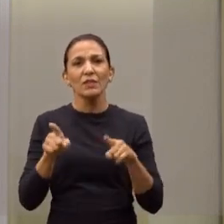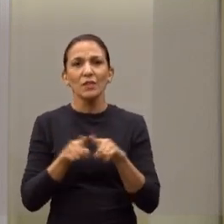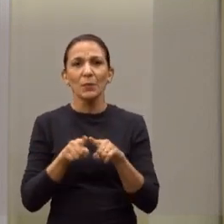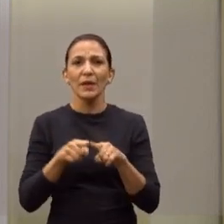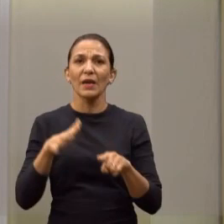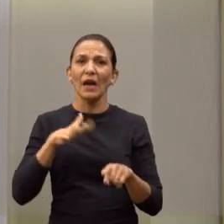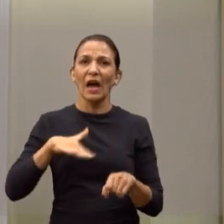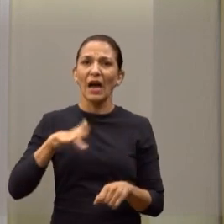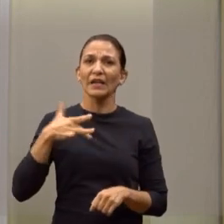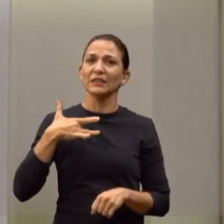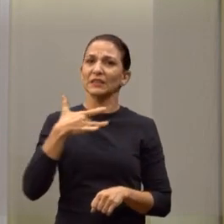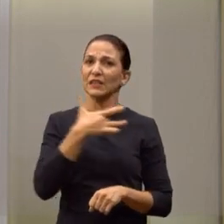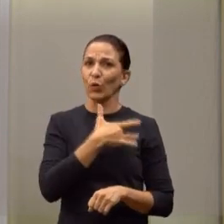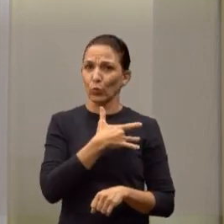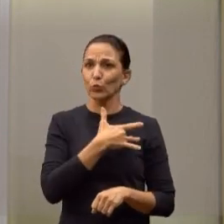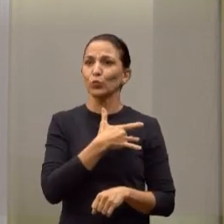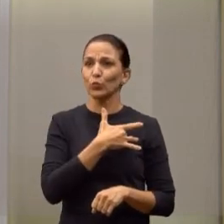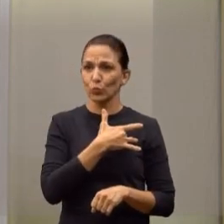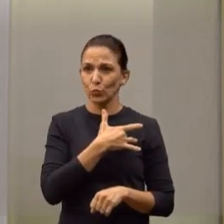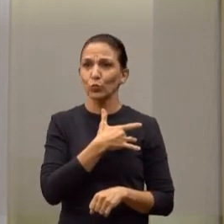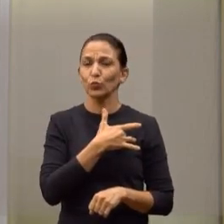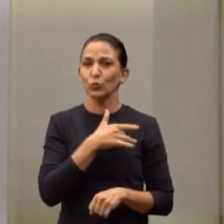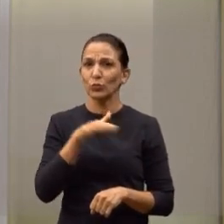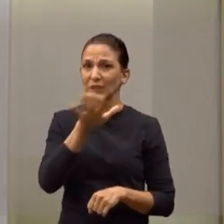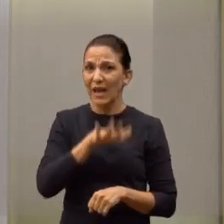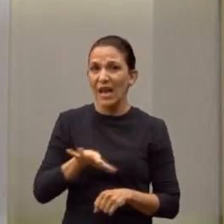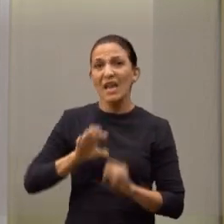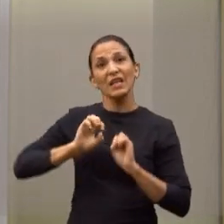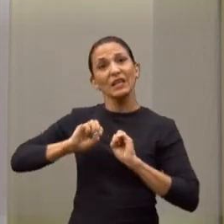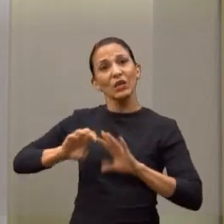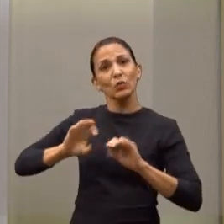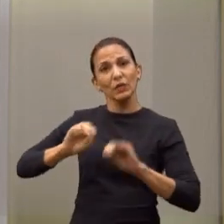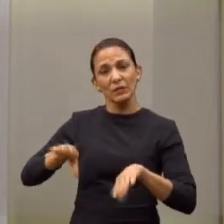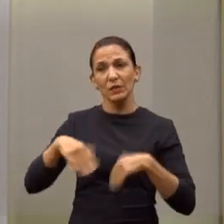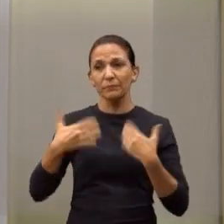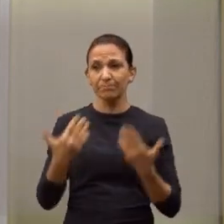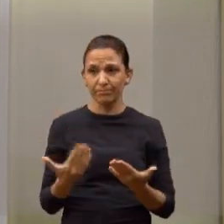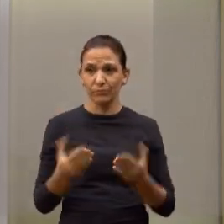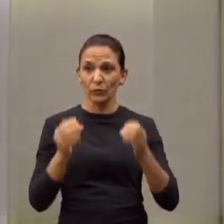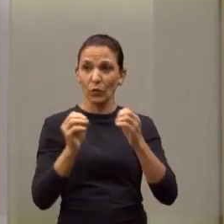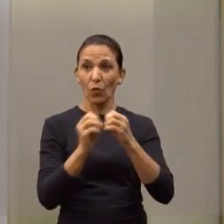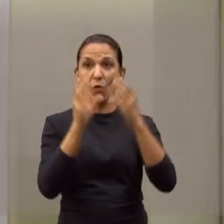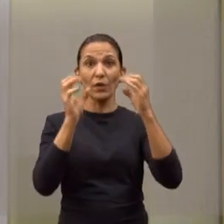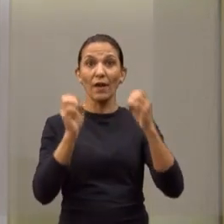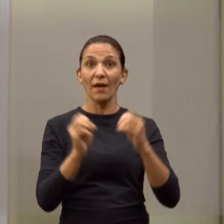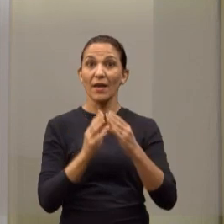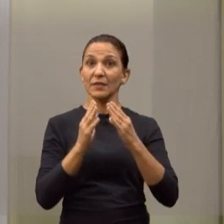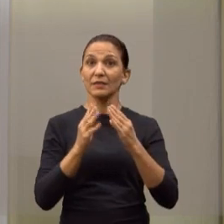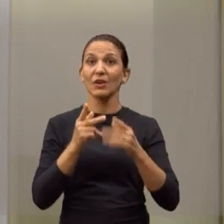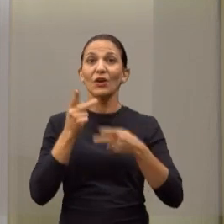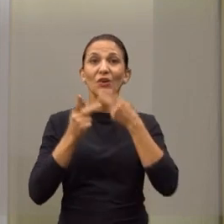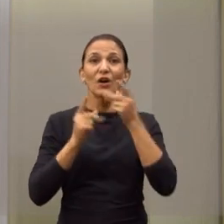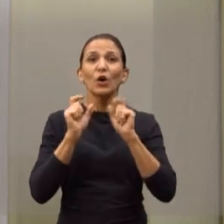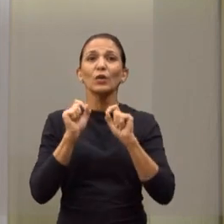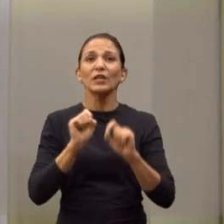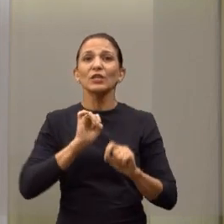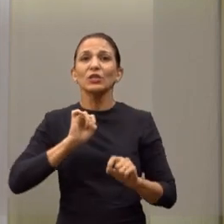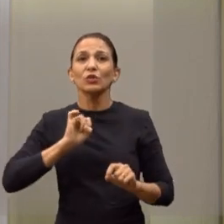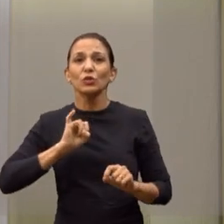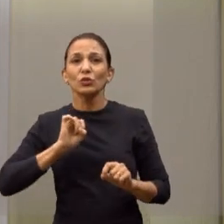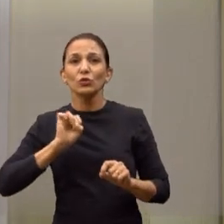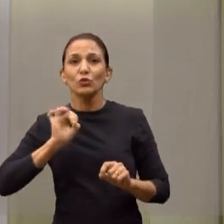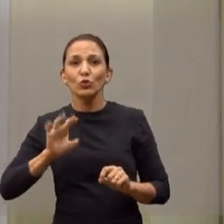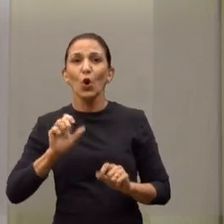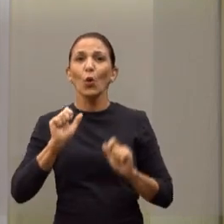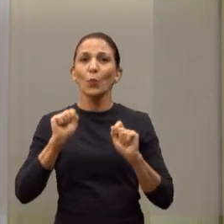vamos lá na ponta da linha profissionais da educação quando eles fazem hora extra se fala aqui que hora é essa só pode ser feita